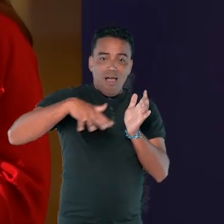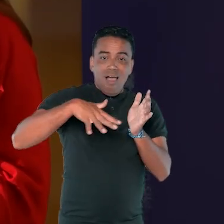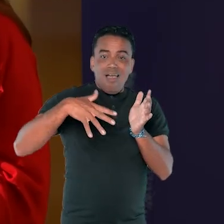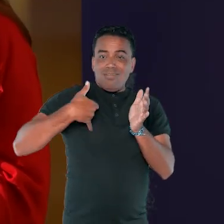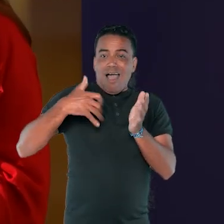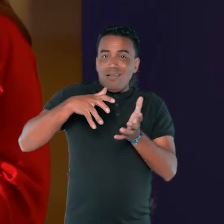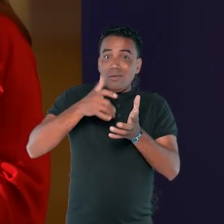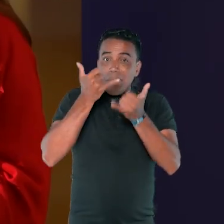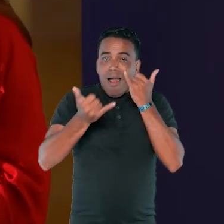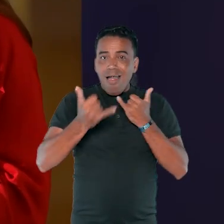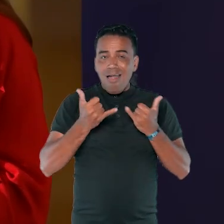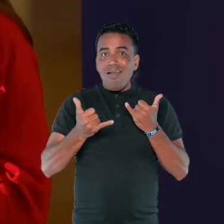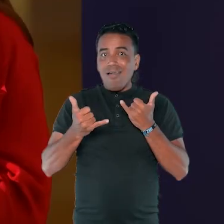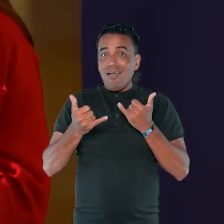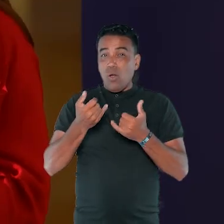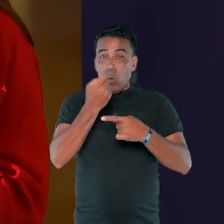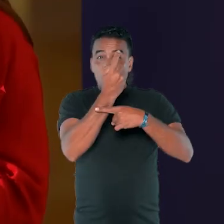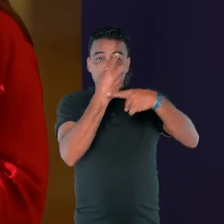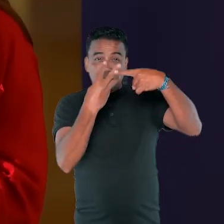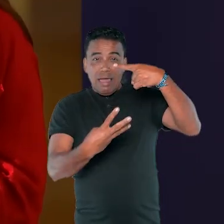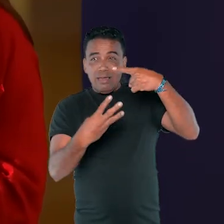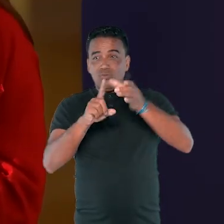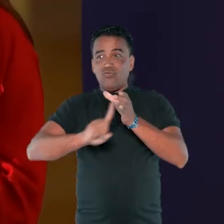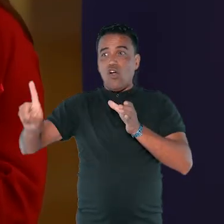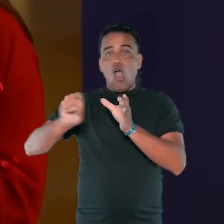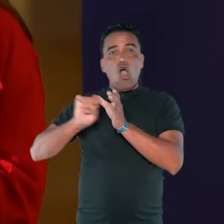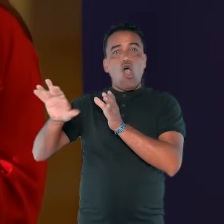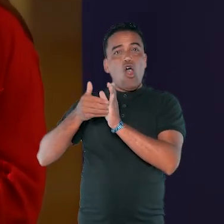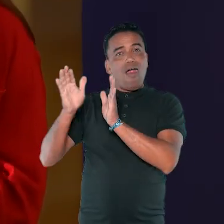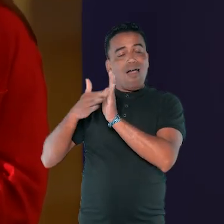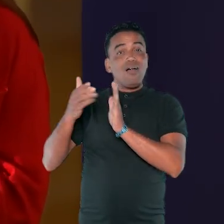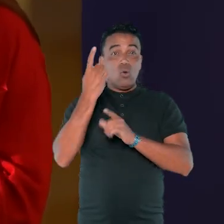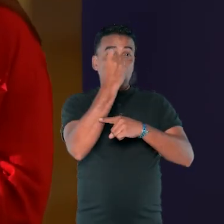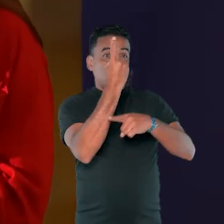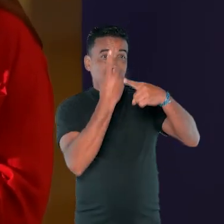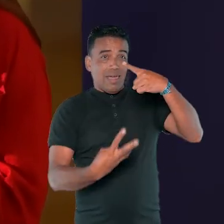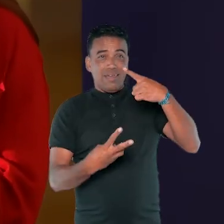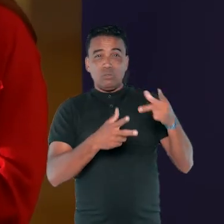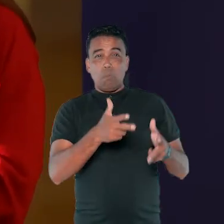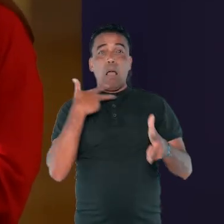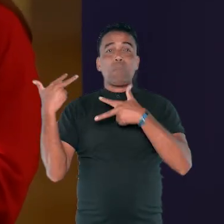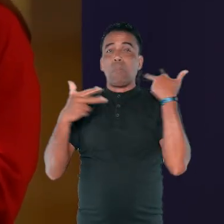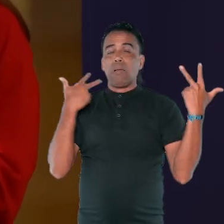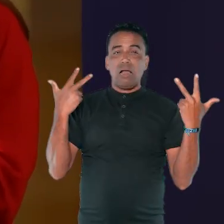Um terço se exilou, um terço se fuzilou, um terço